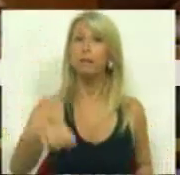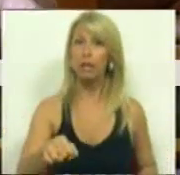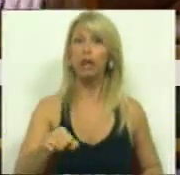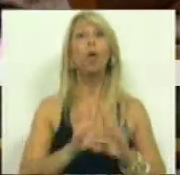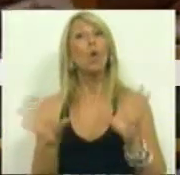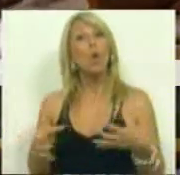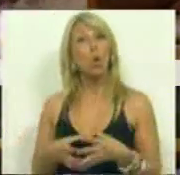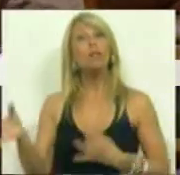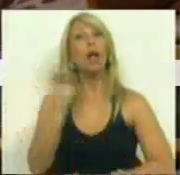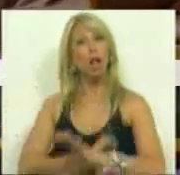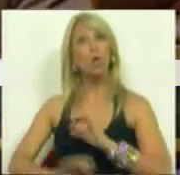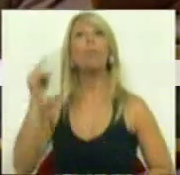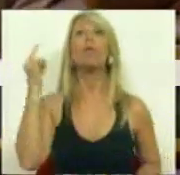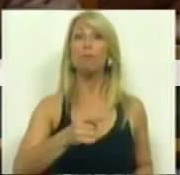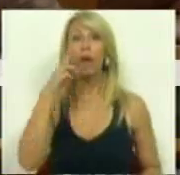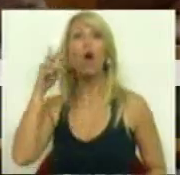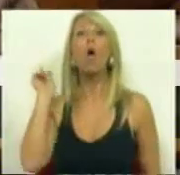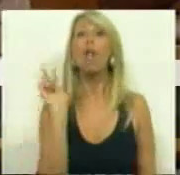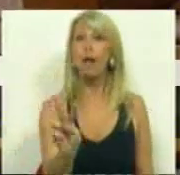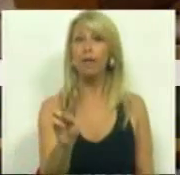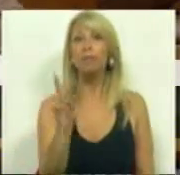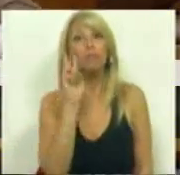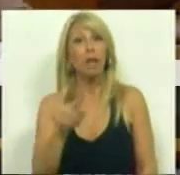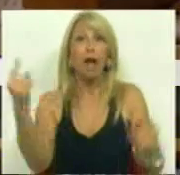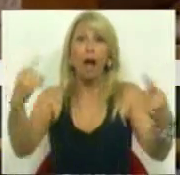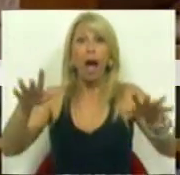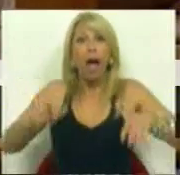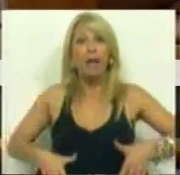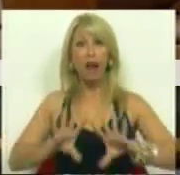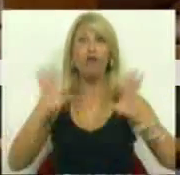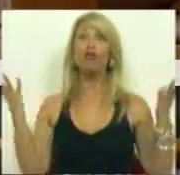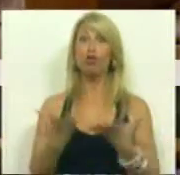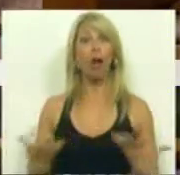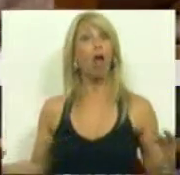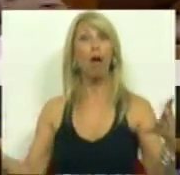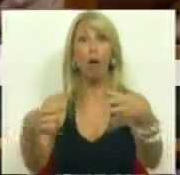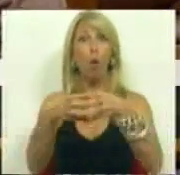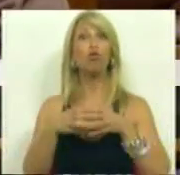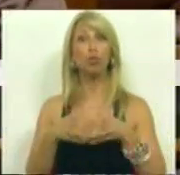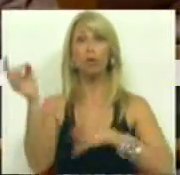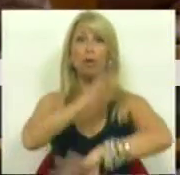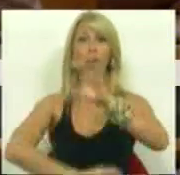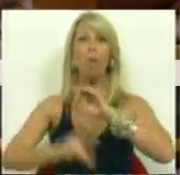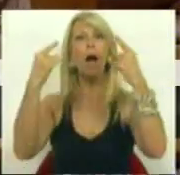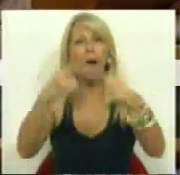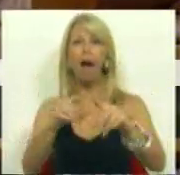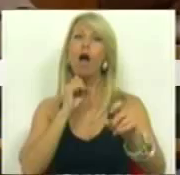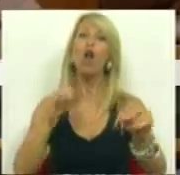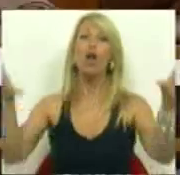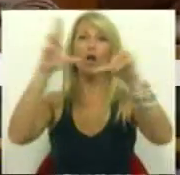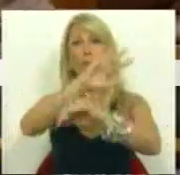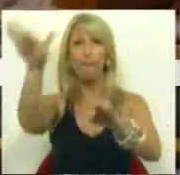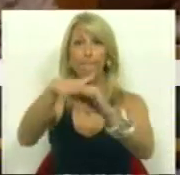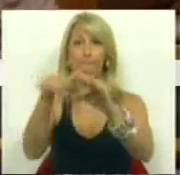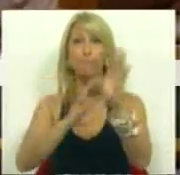Europeu vai ter que olhar para ver que há greves gerais conjuntas na Europa, que há novos atores na Europa, que há